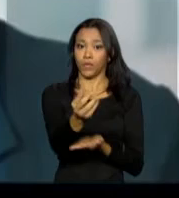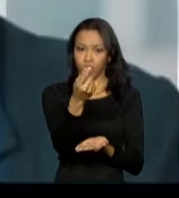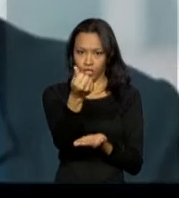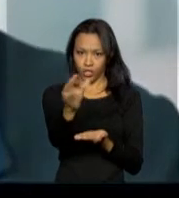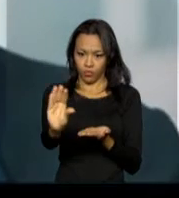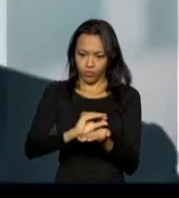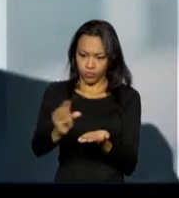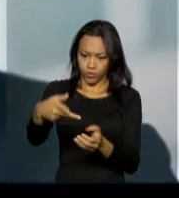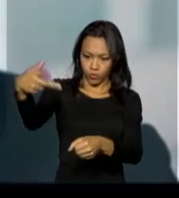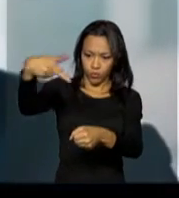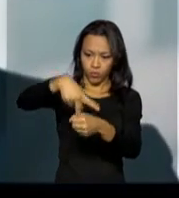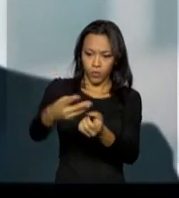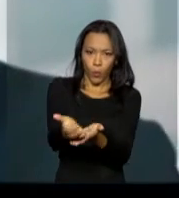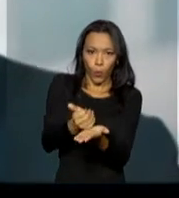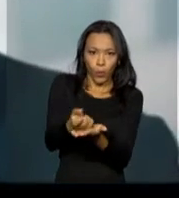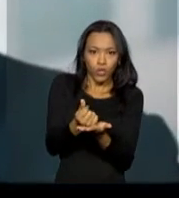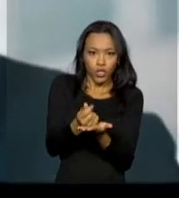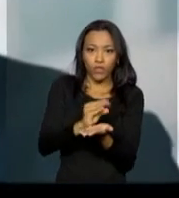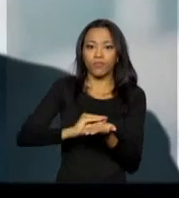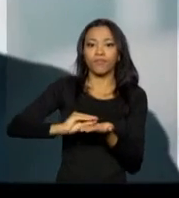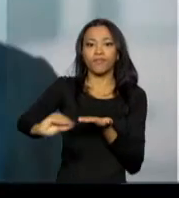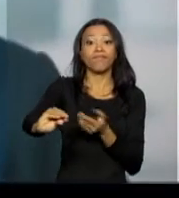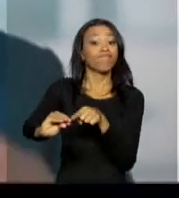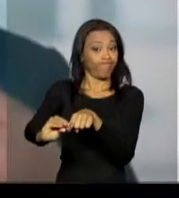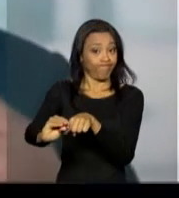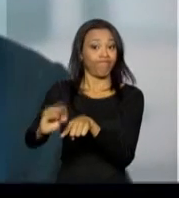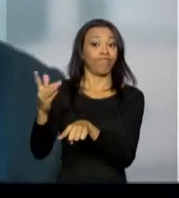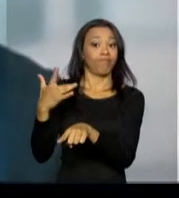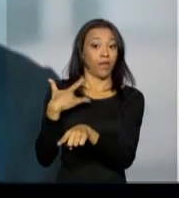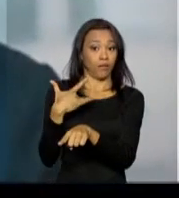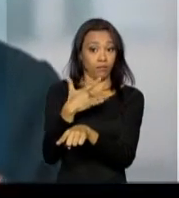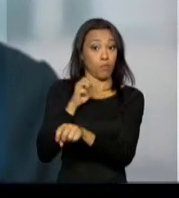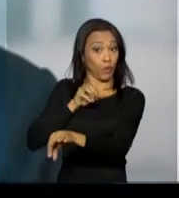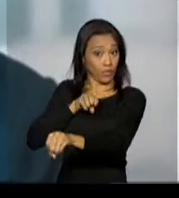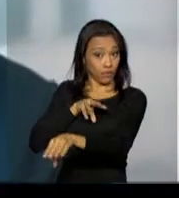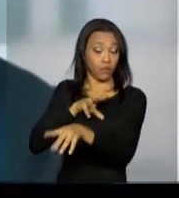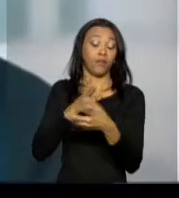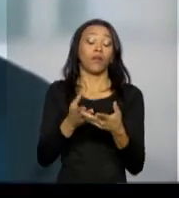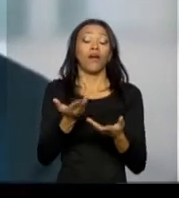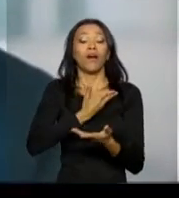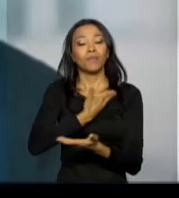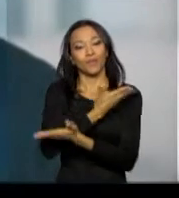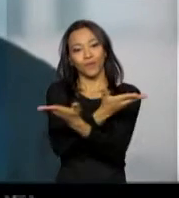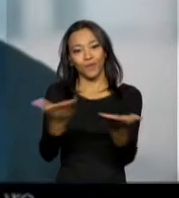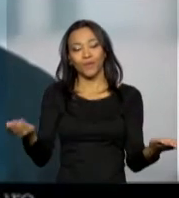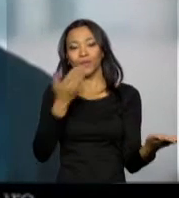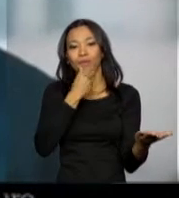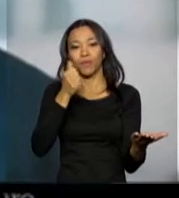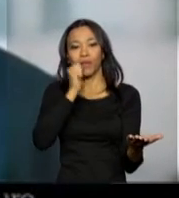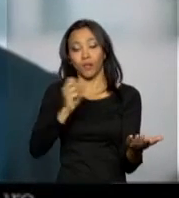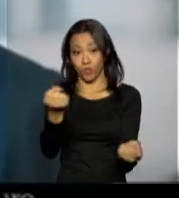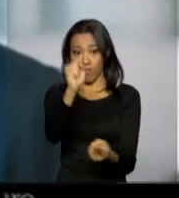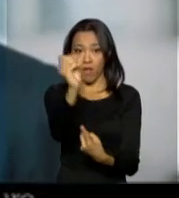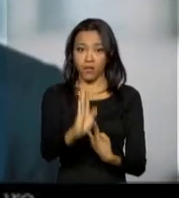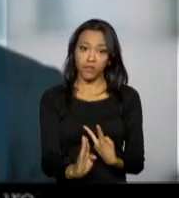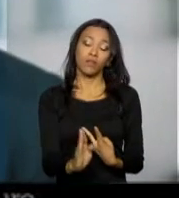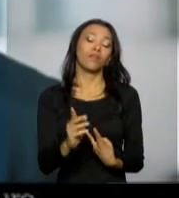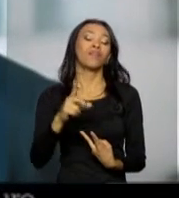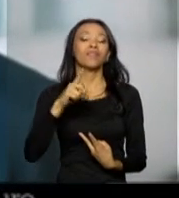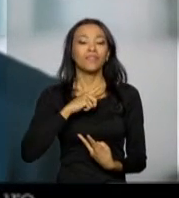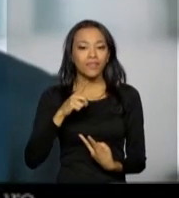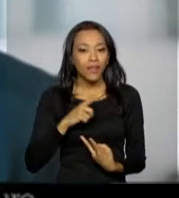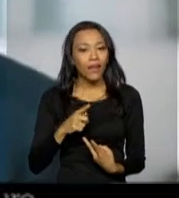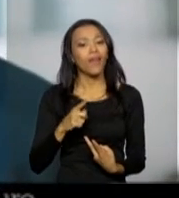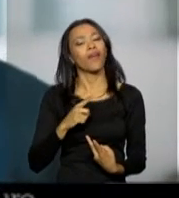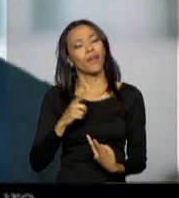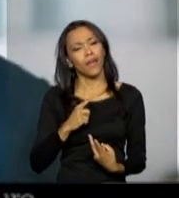recursos majoritariamente para a educação. Minhas amigas e meus amigos, o Brasil tem